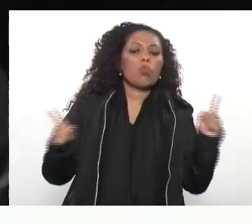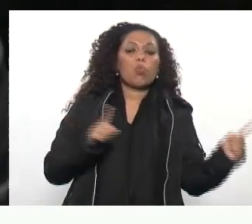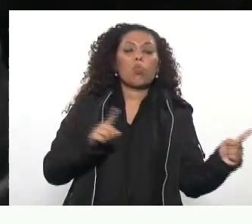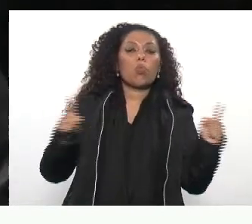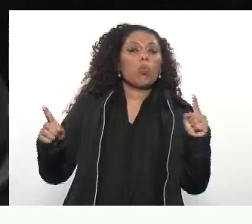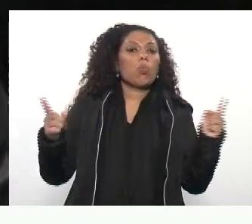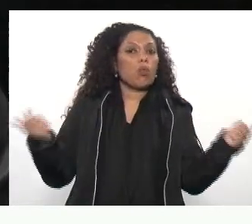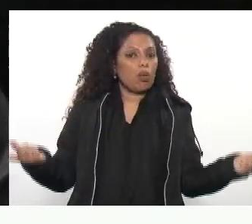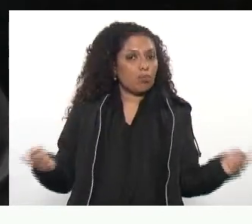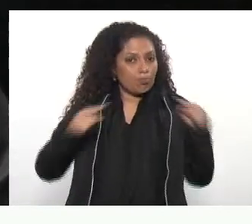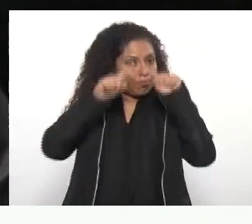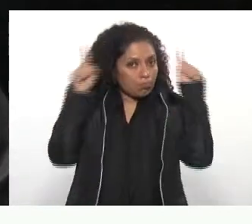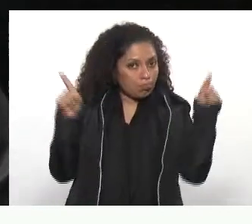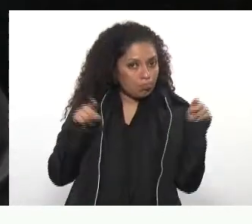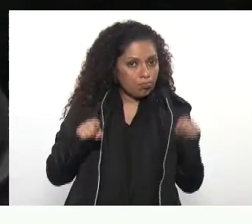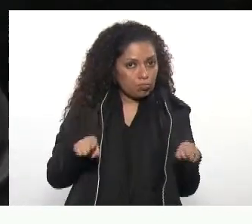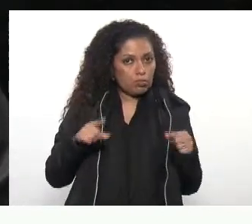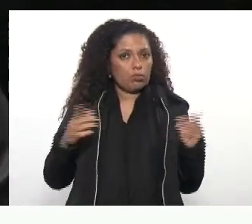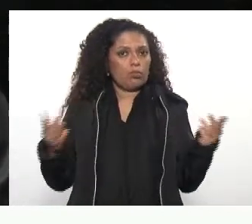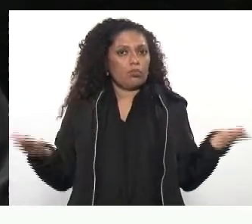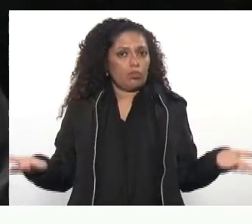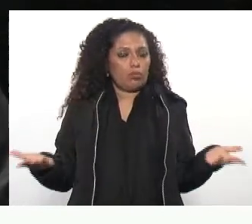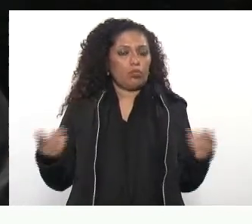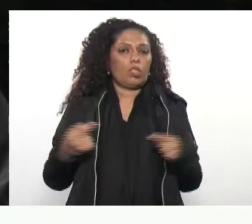parte, né,